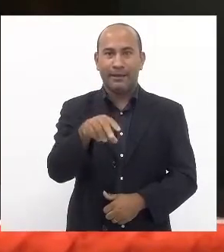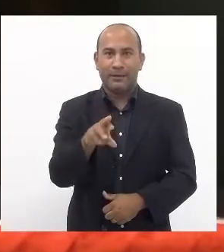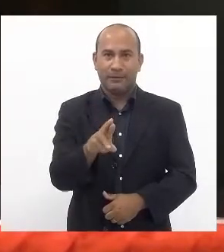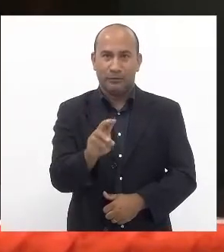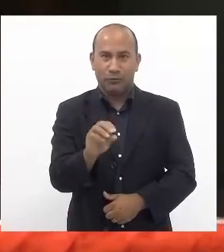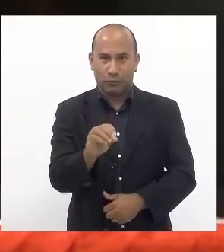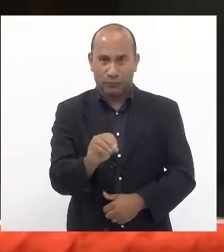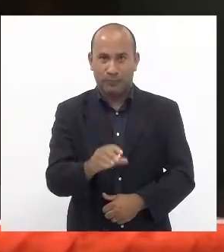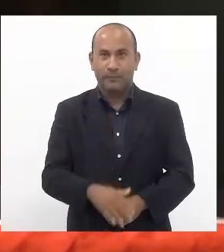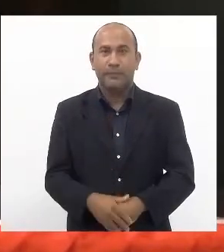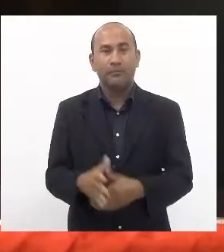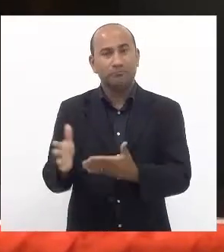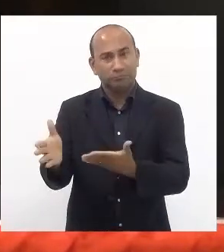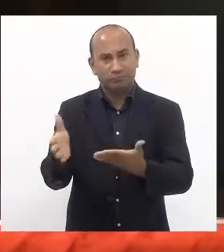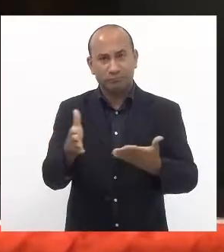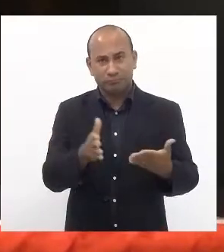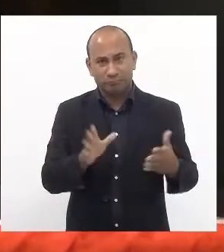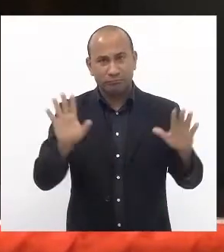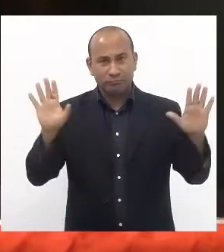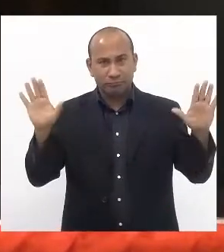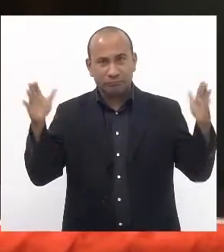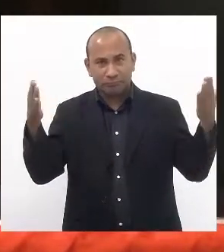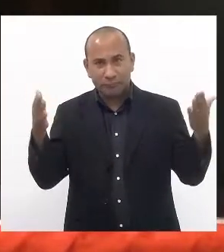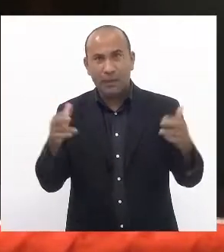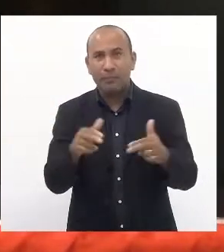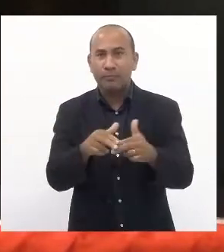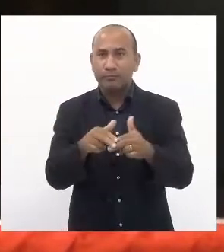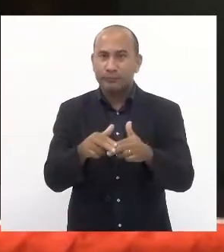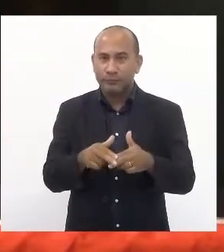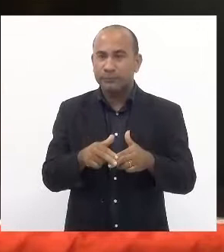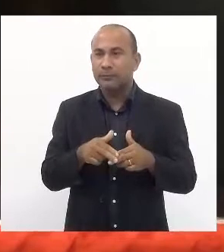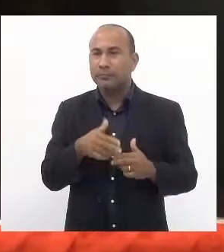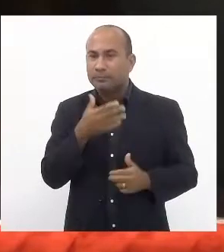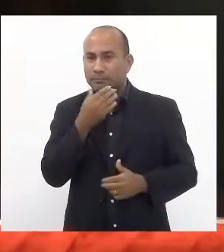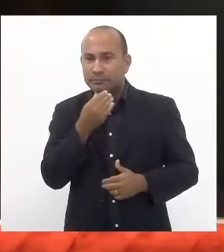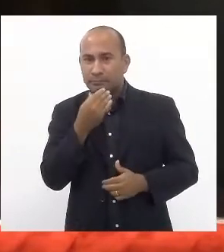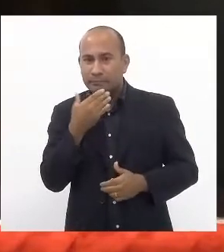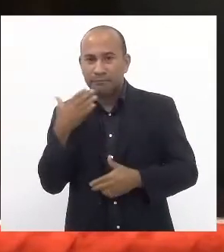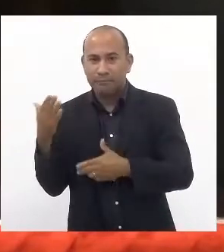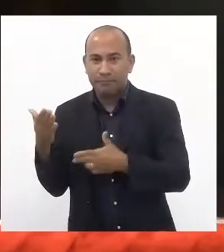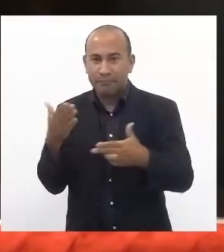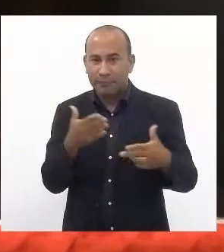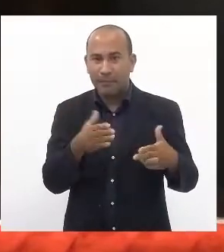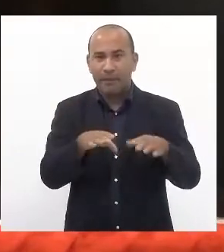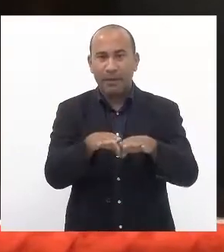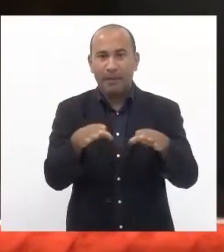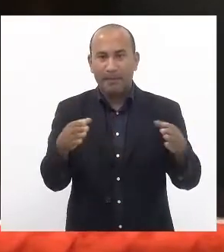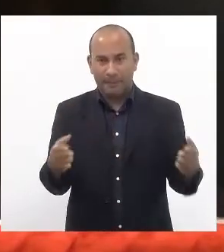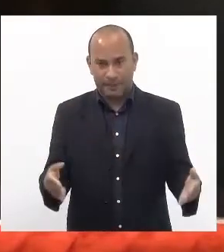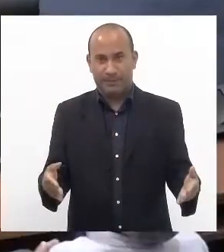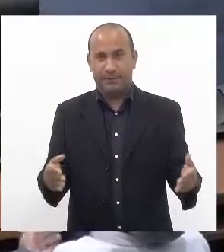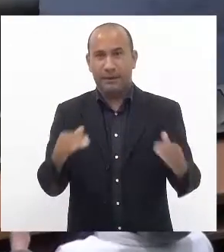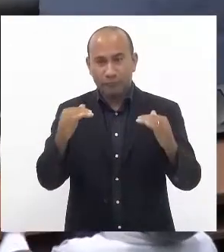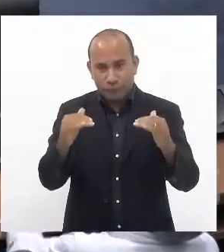ao cerimonial que conduza o homenageado até a mesa de honra.